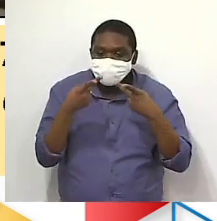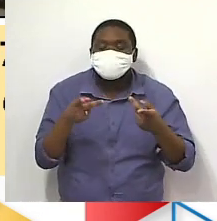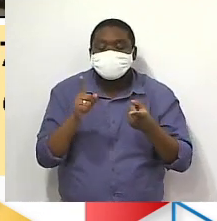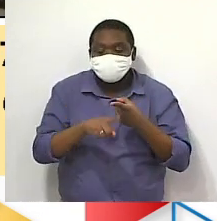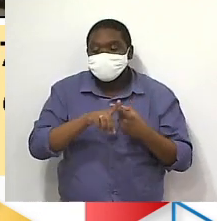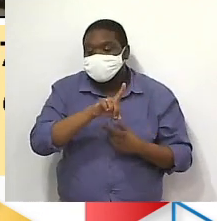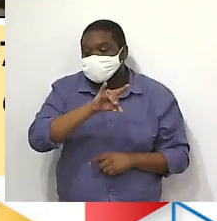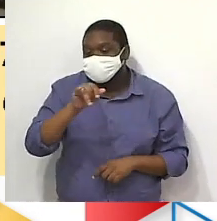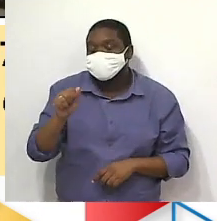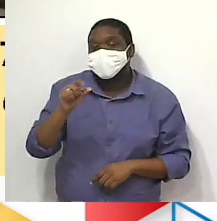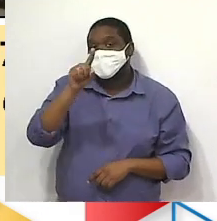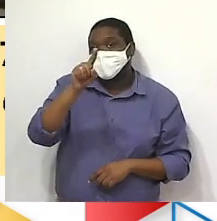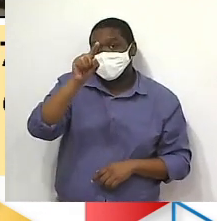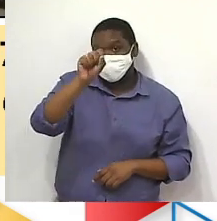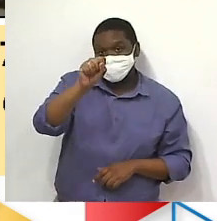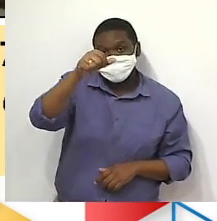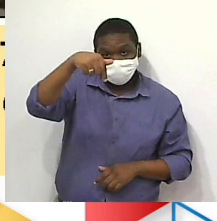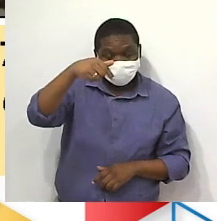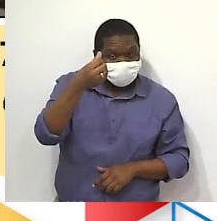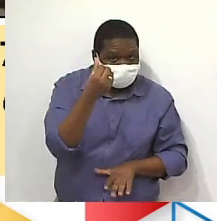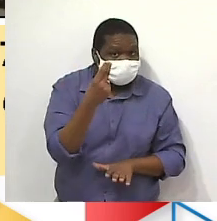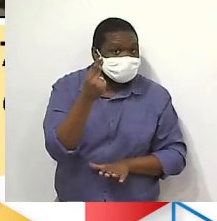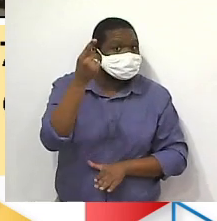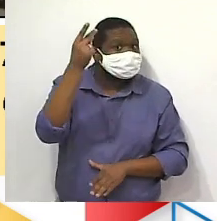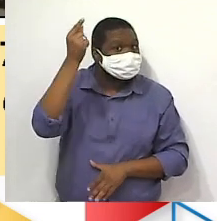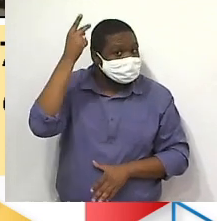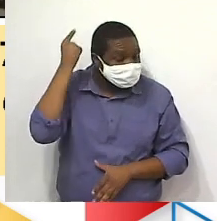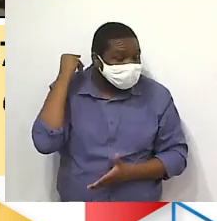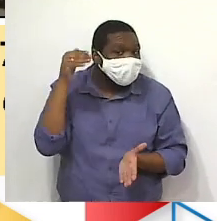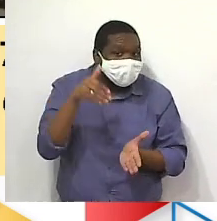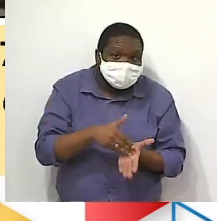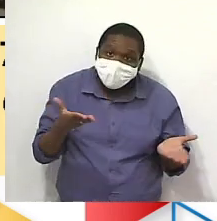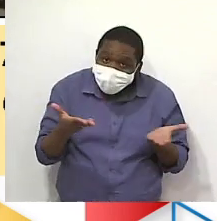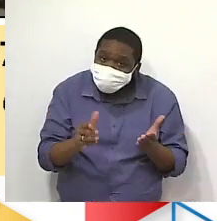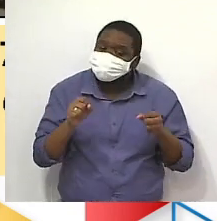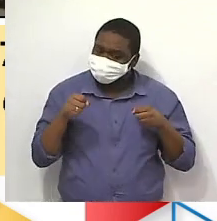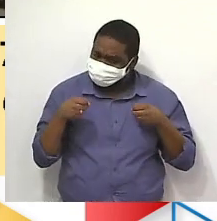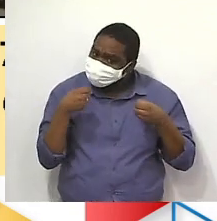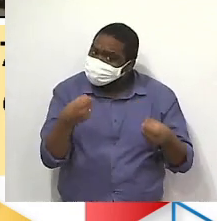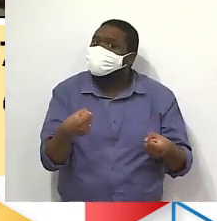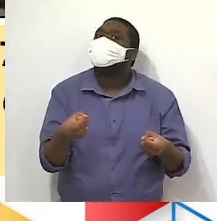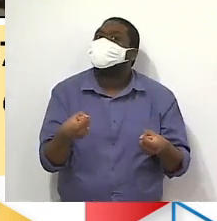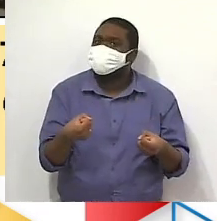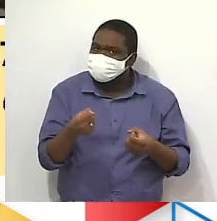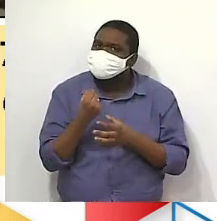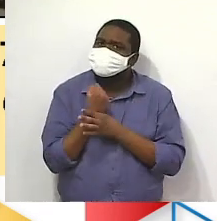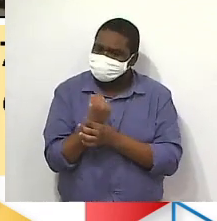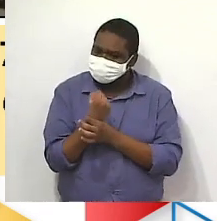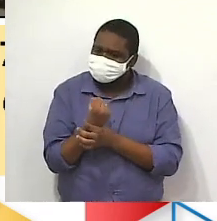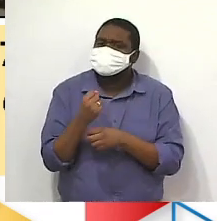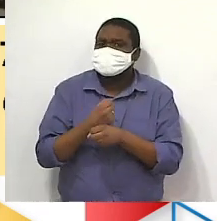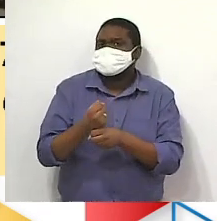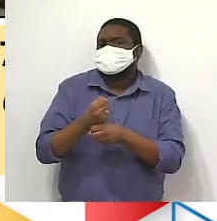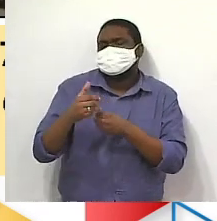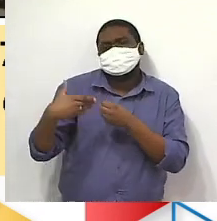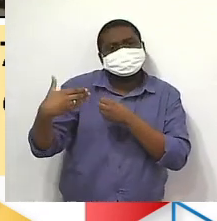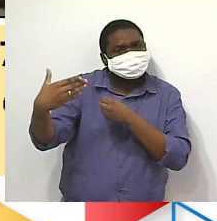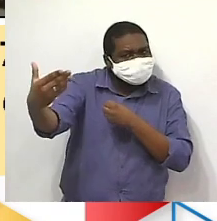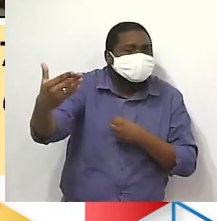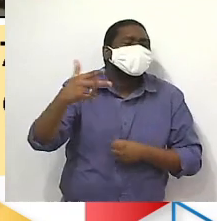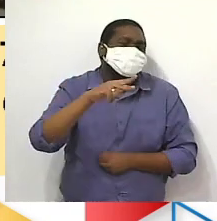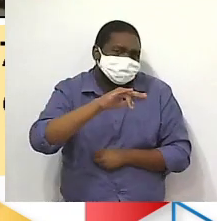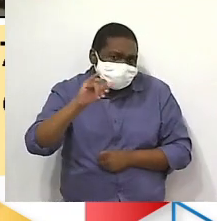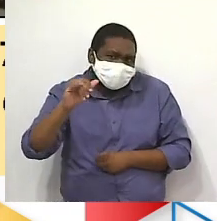data, 1876, ainda está de pé, resistente e muito firme, vai durar muito tempo aí para a